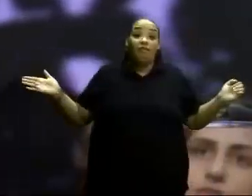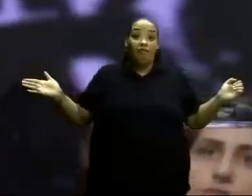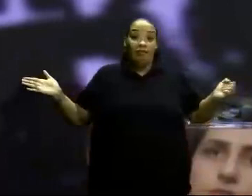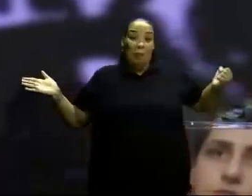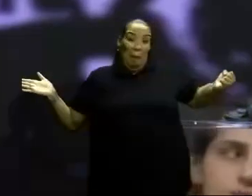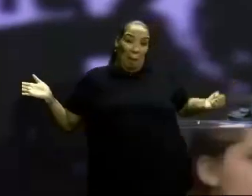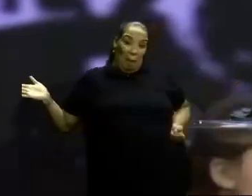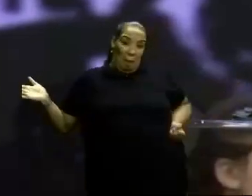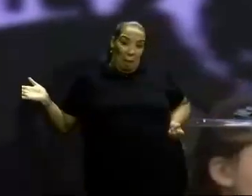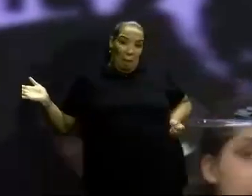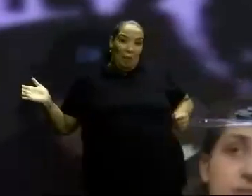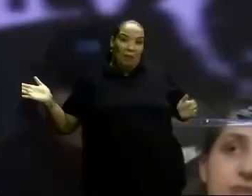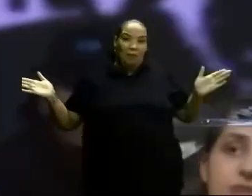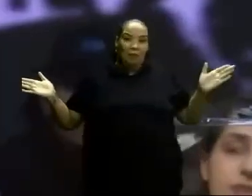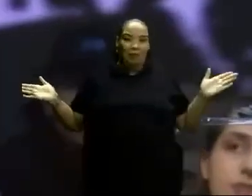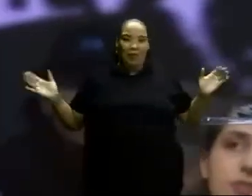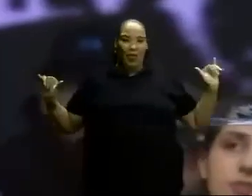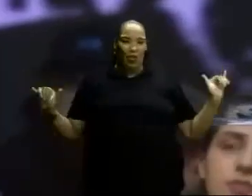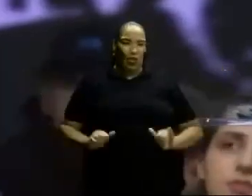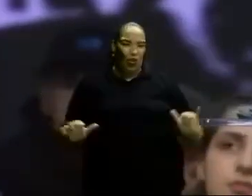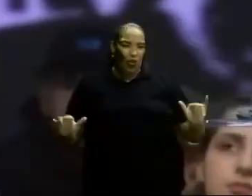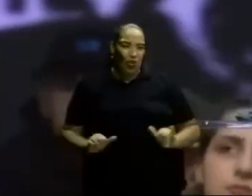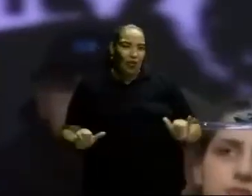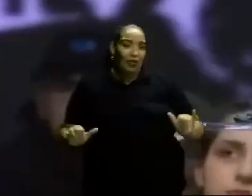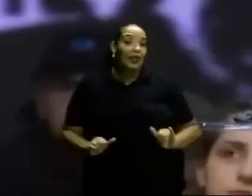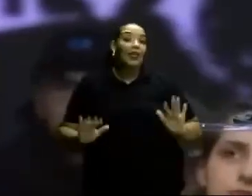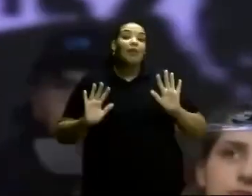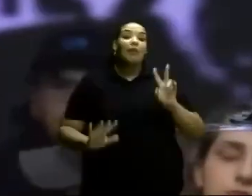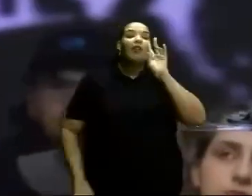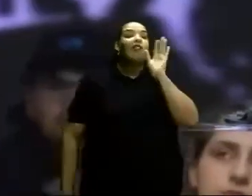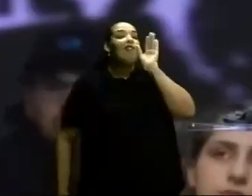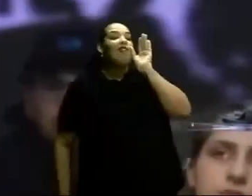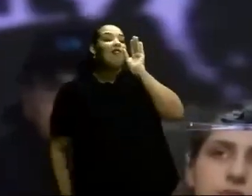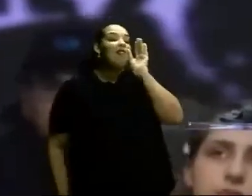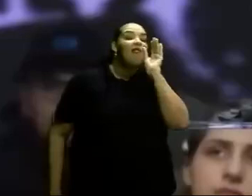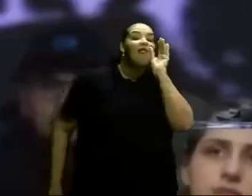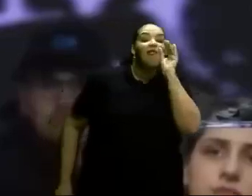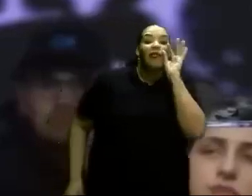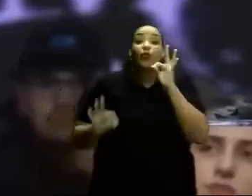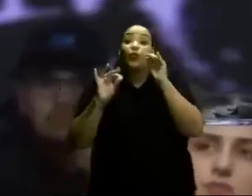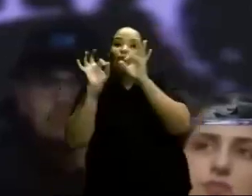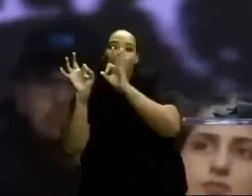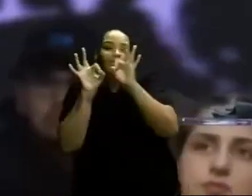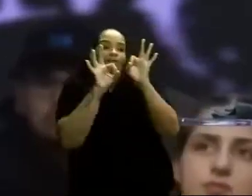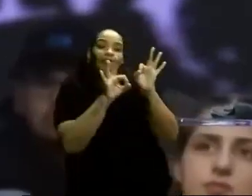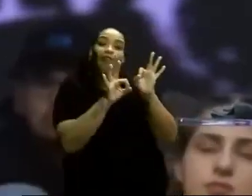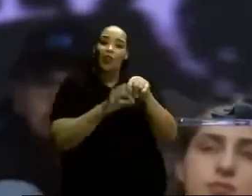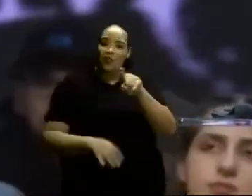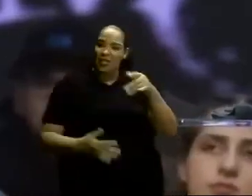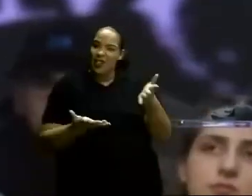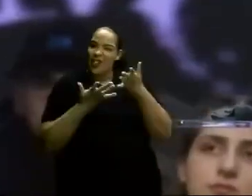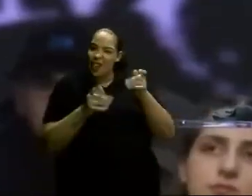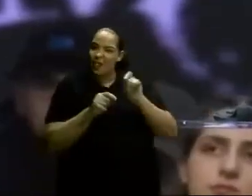perfurado, moído, mas está de olho em tudo que está acontecendo. Quando você quer